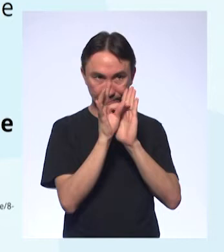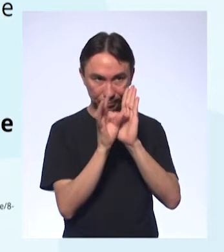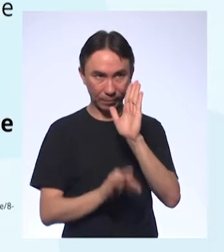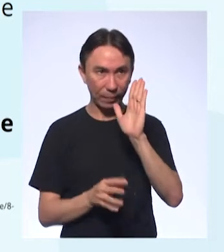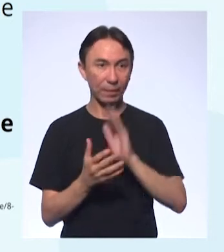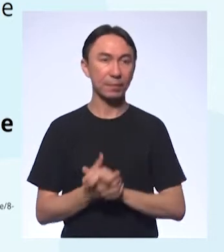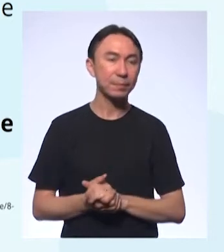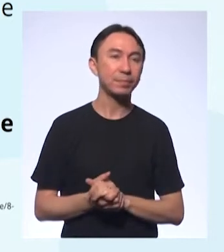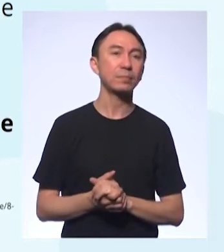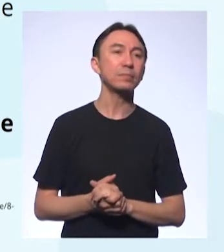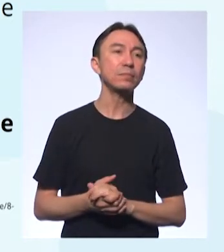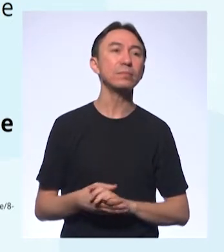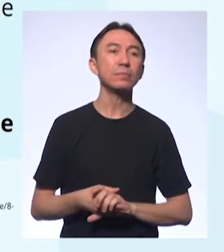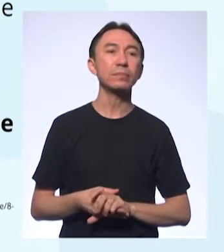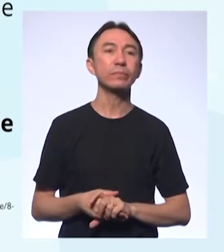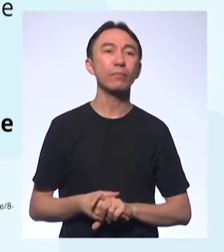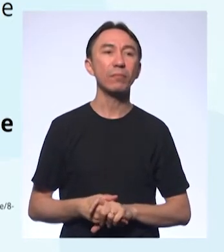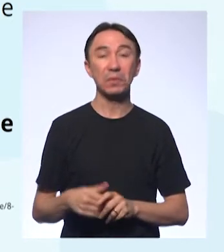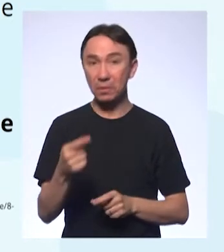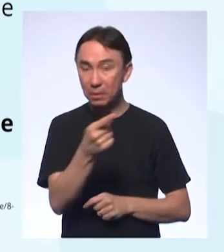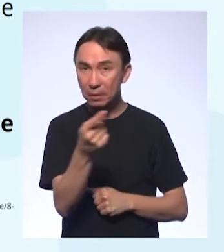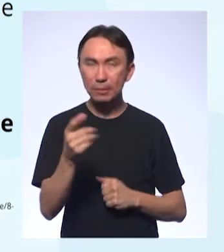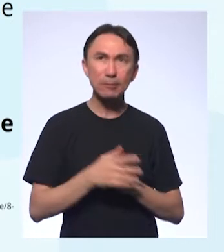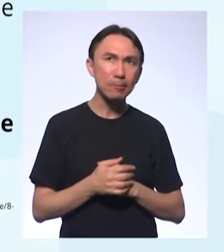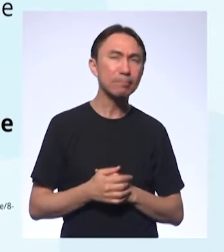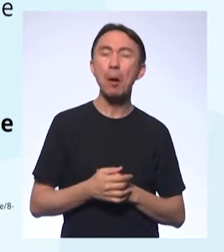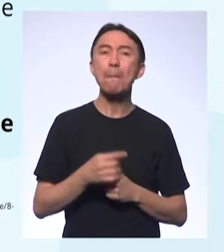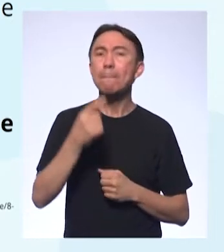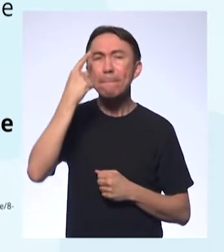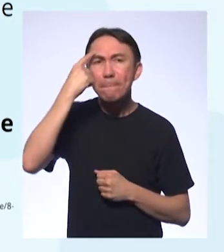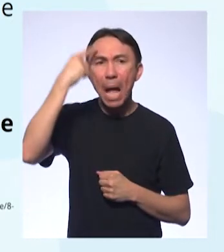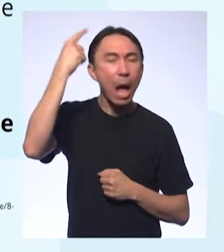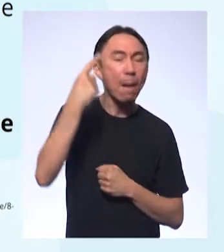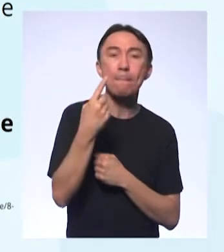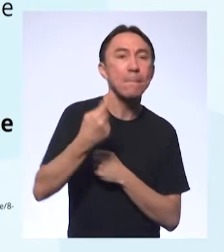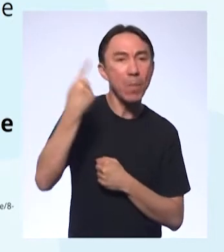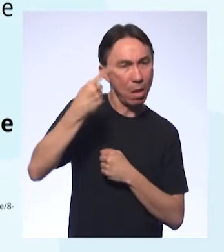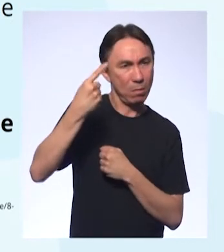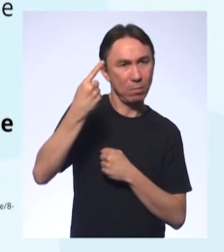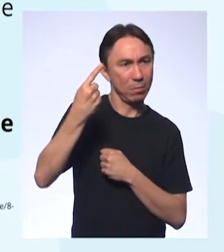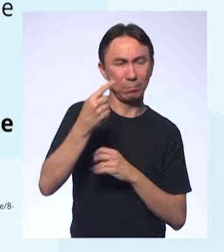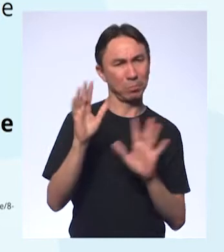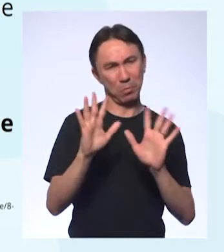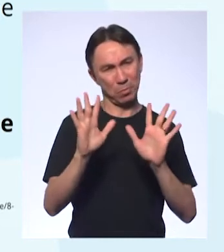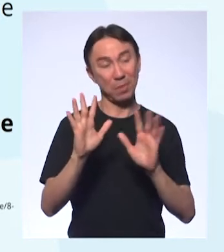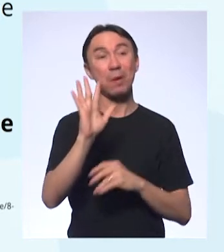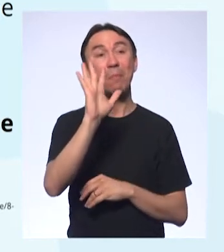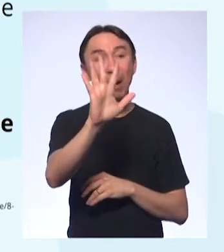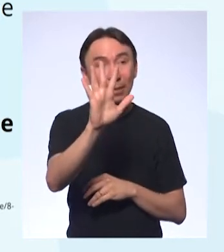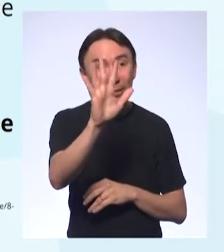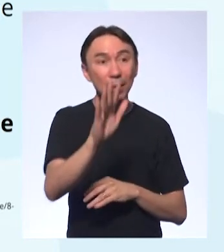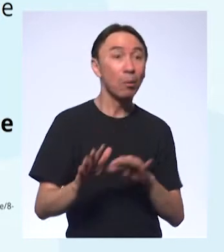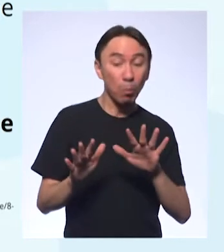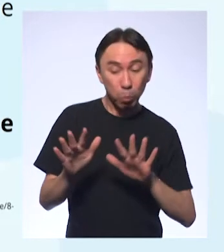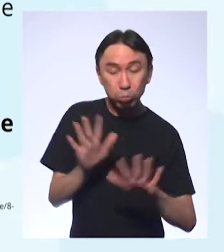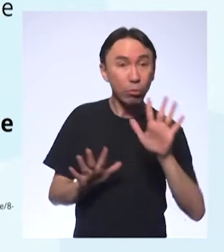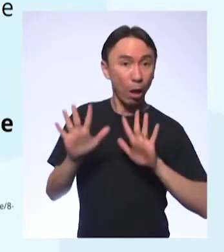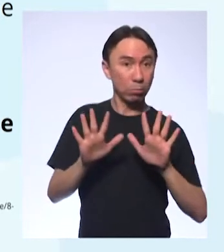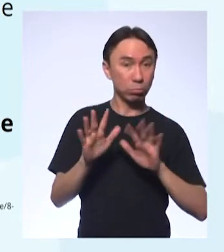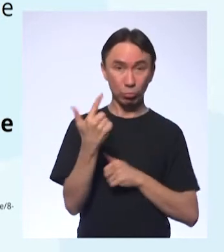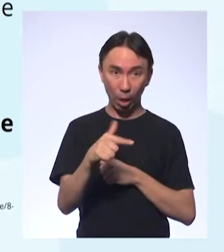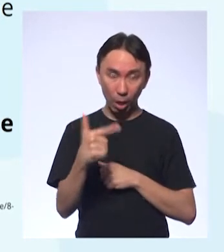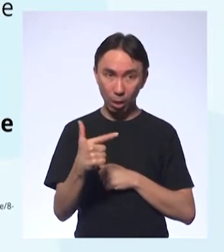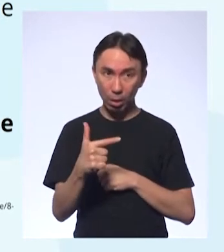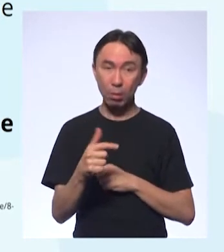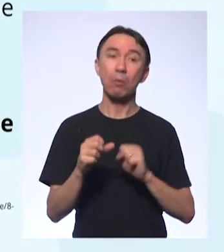primeira coisa que lhe vem à cabeça, mas se você não for cuidadoso, é possível que você seja exposto a qualquer uma